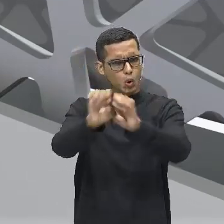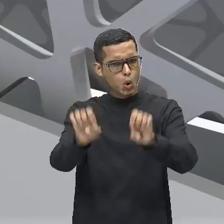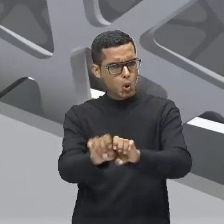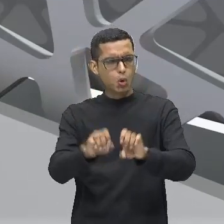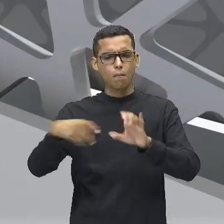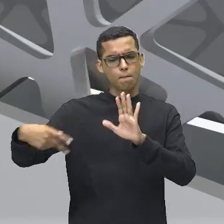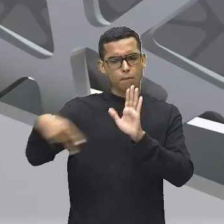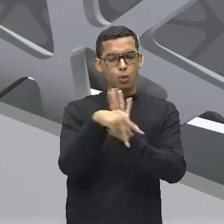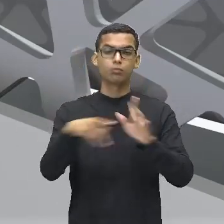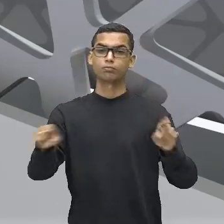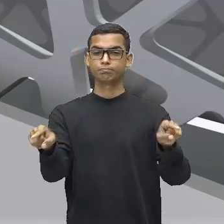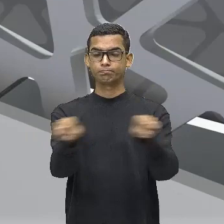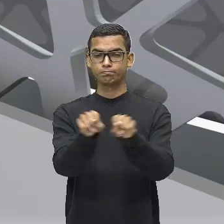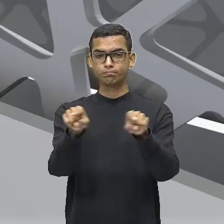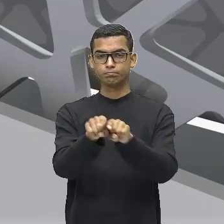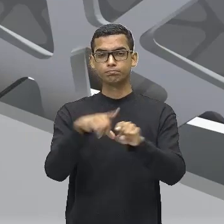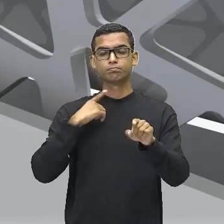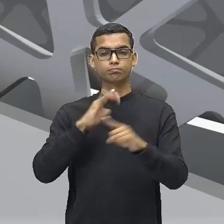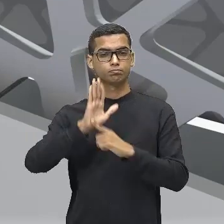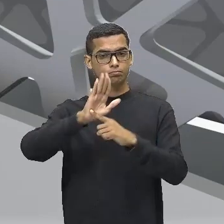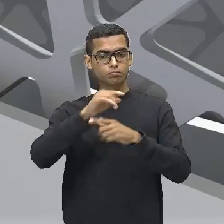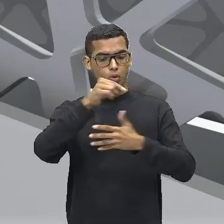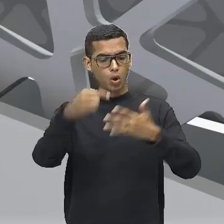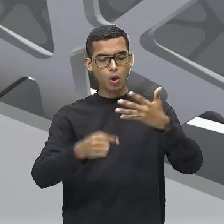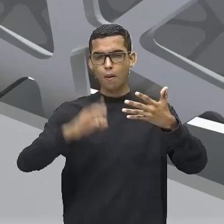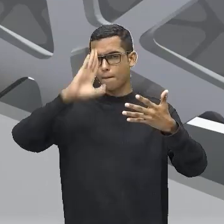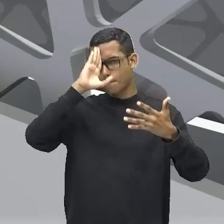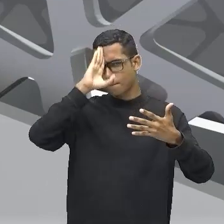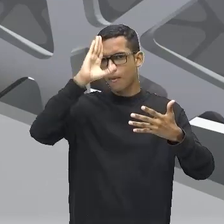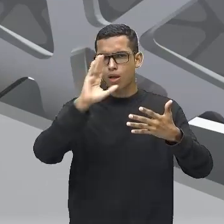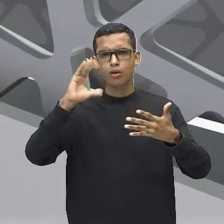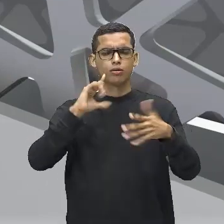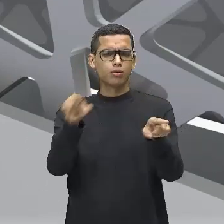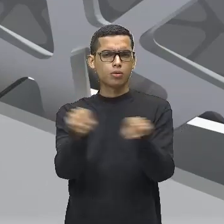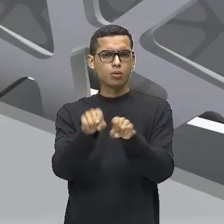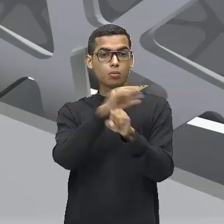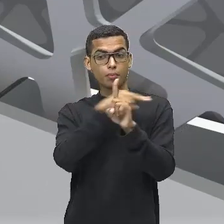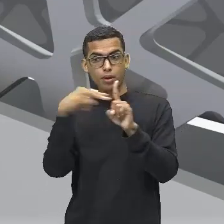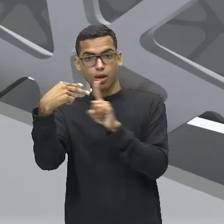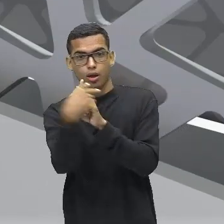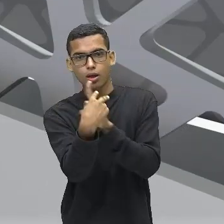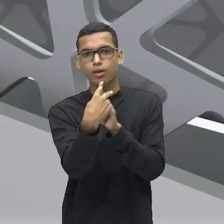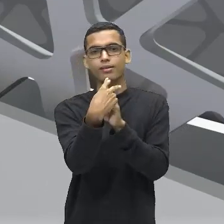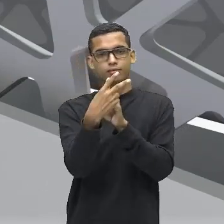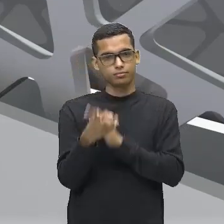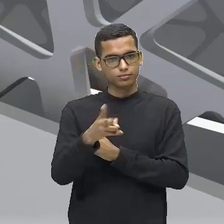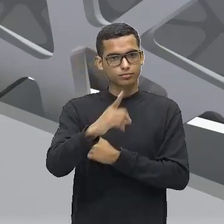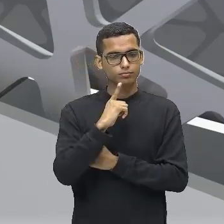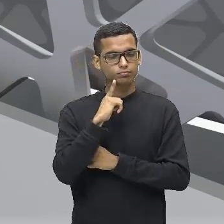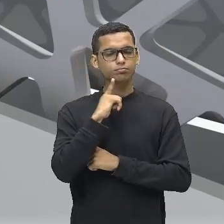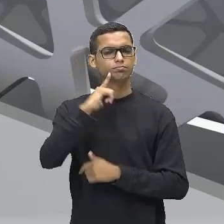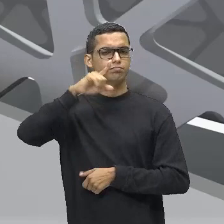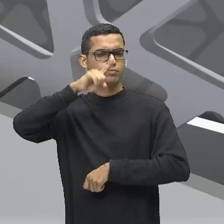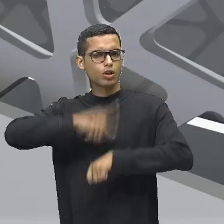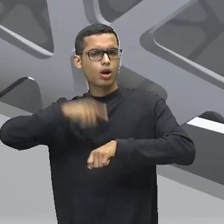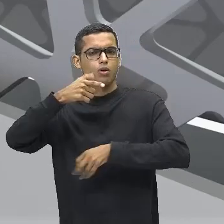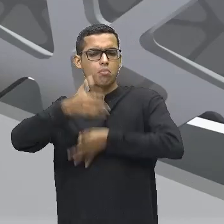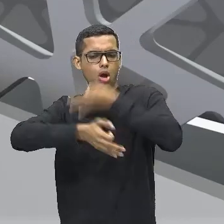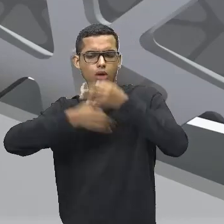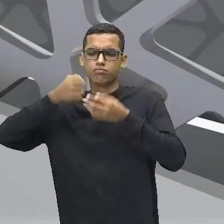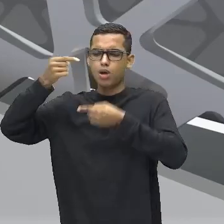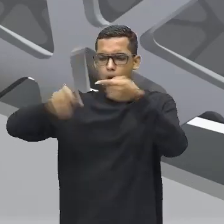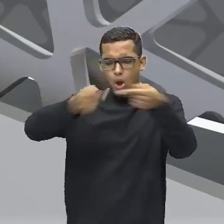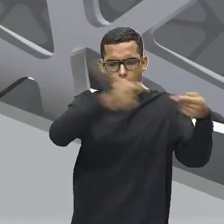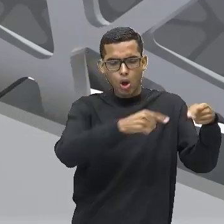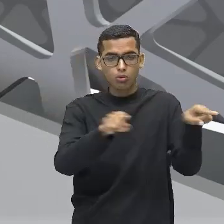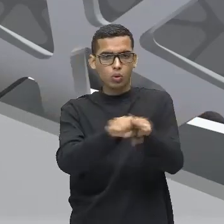claro, evidenciar aí as ideias principais, os pontos de vista que são defendidos e também os argumentos que